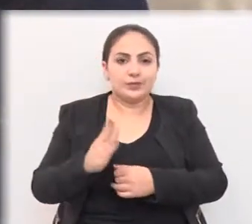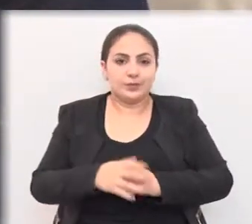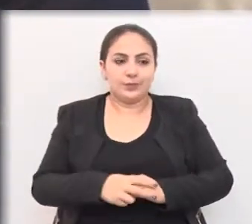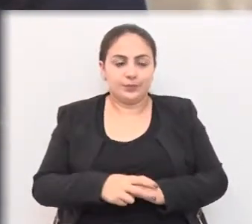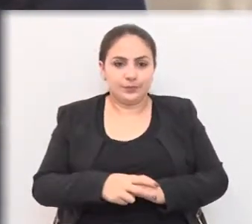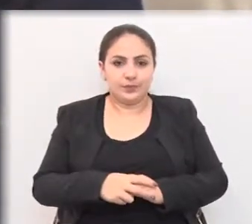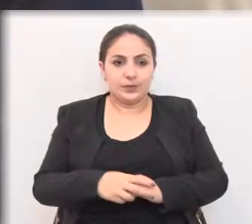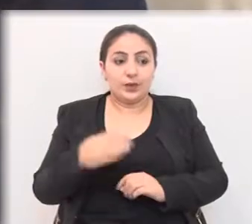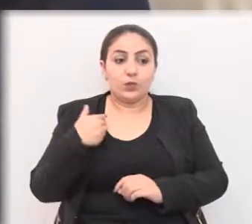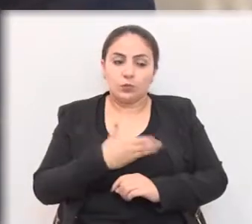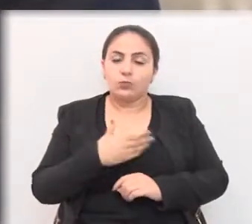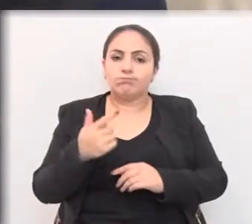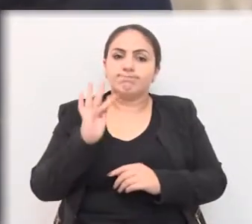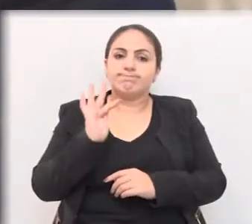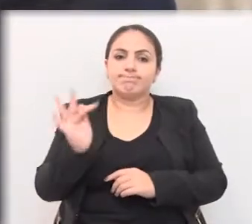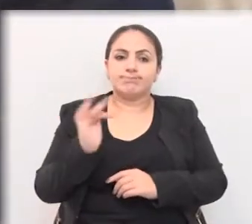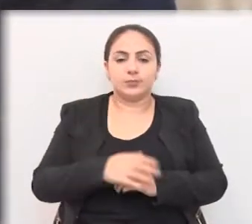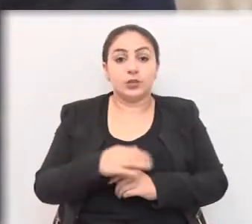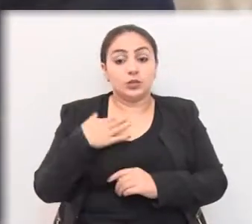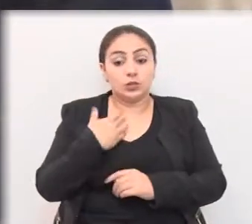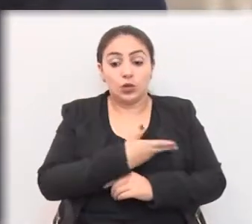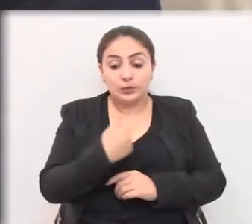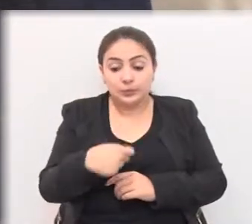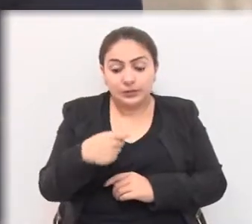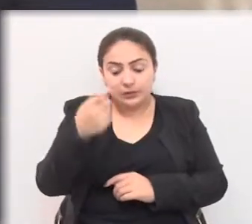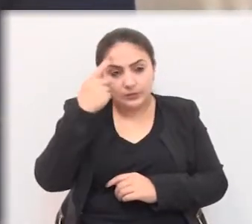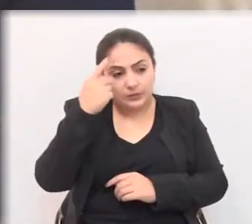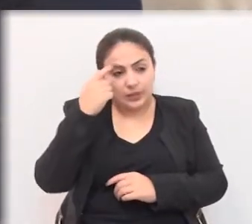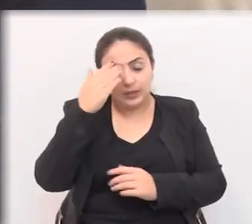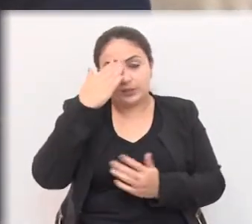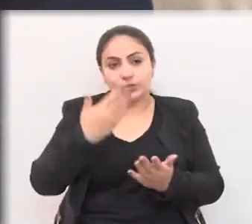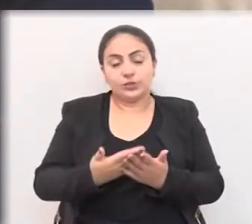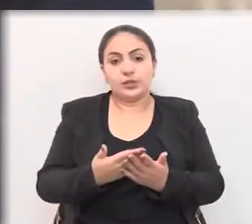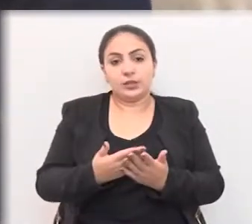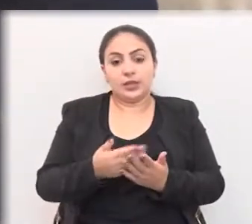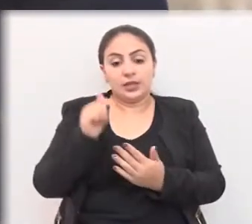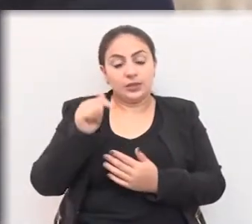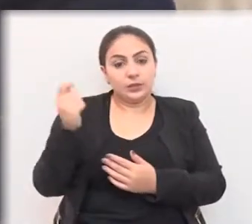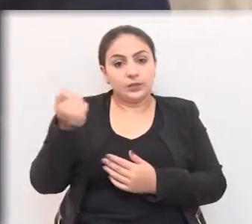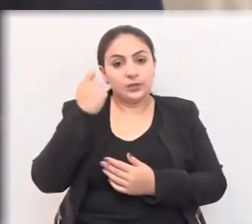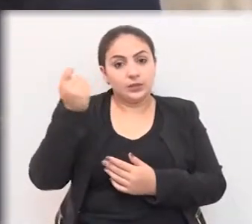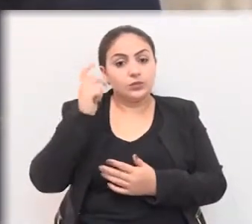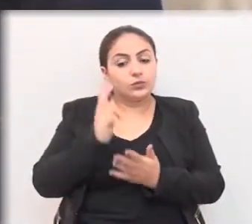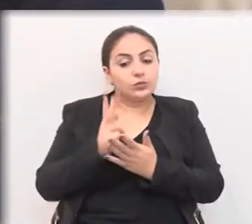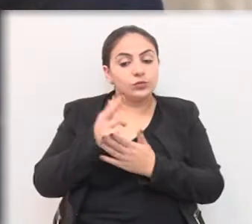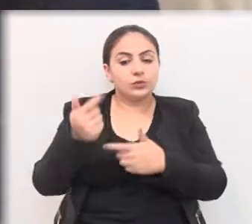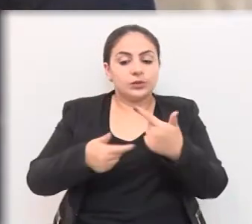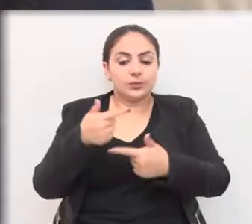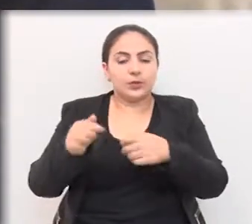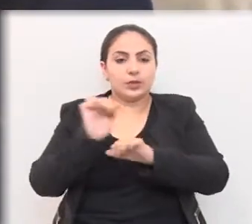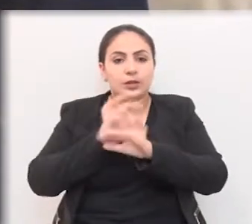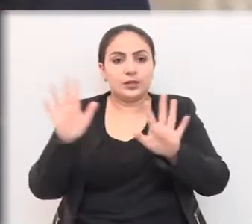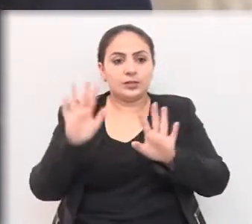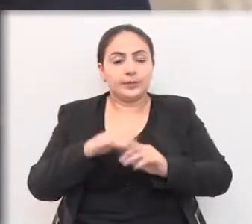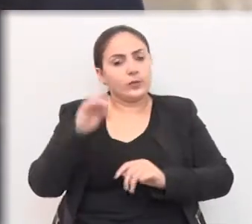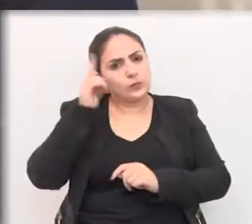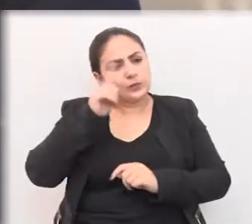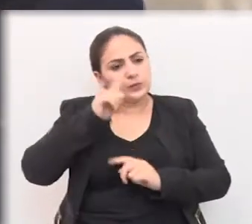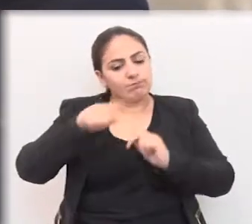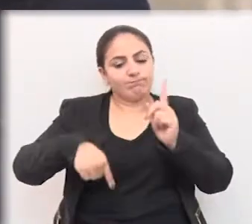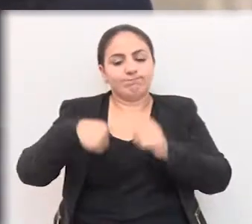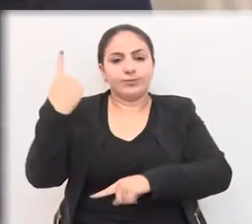Brasil. O futuro do Brasil é o nosso futuro. Nós precisamos acreditar que o Rio Grande vai continuar trabalhando com seriedade